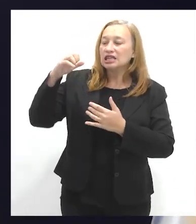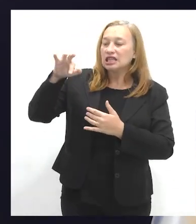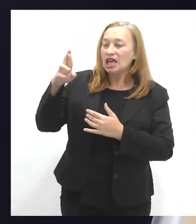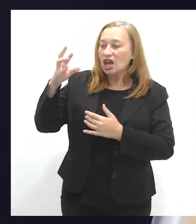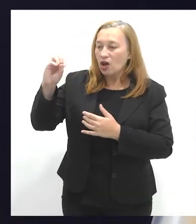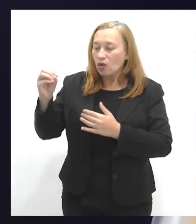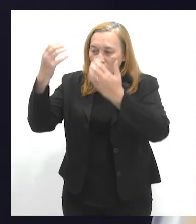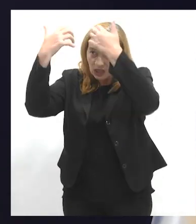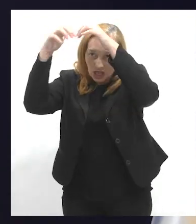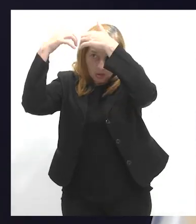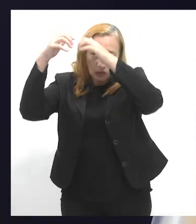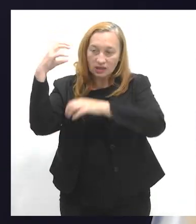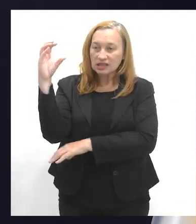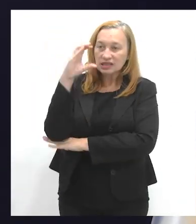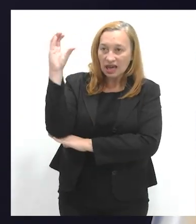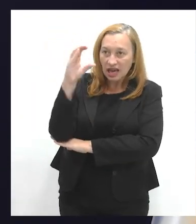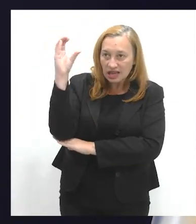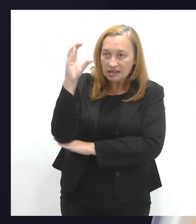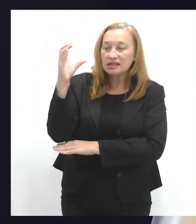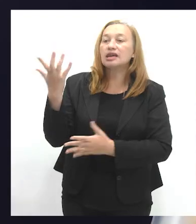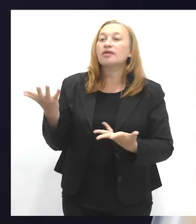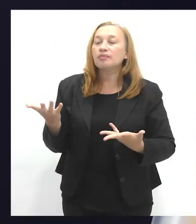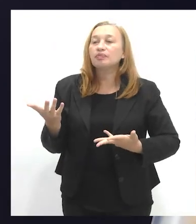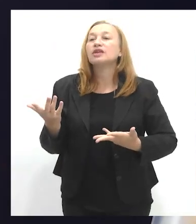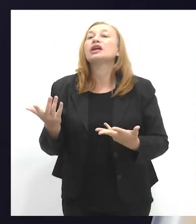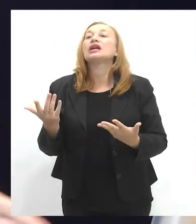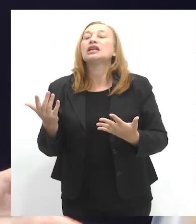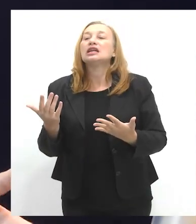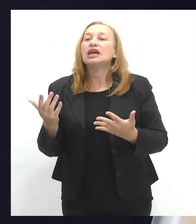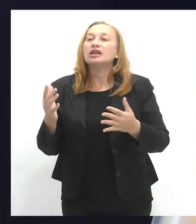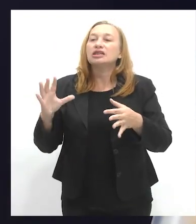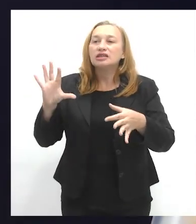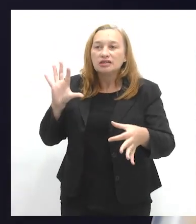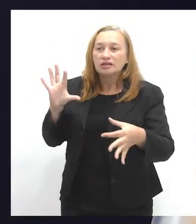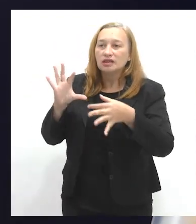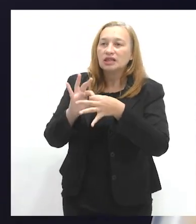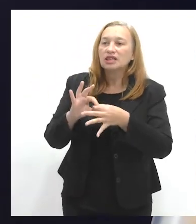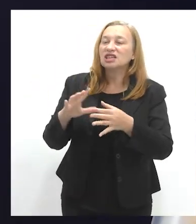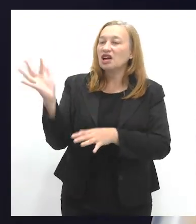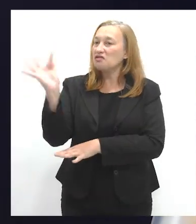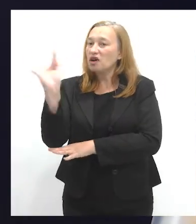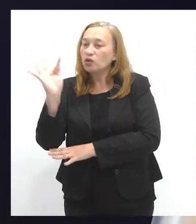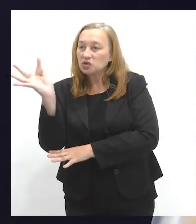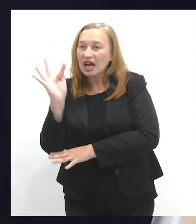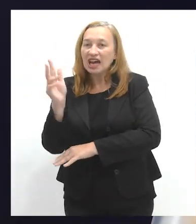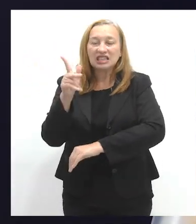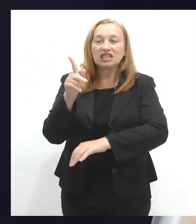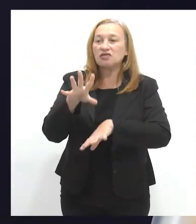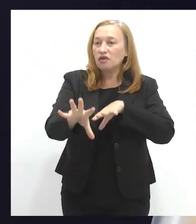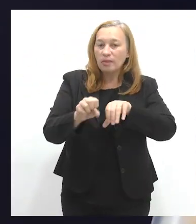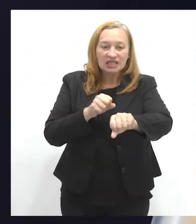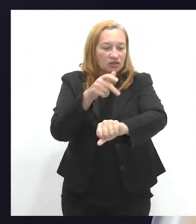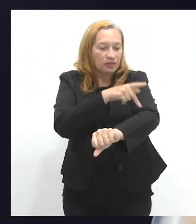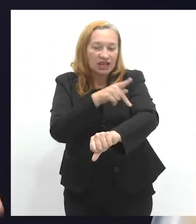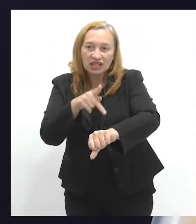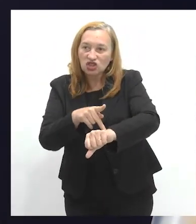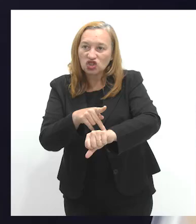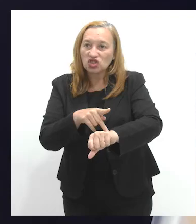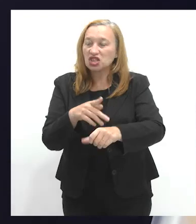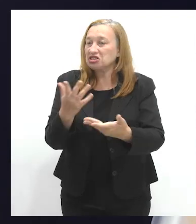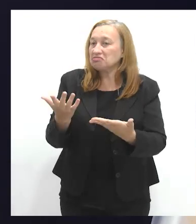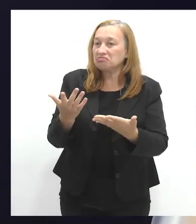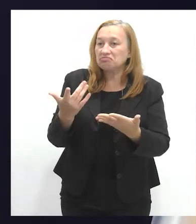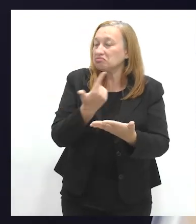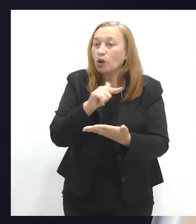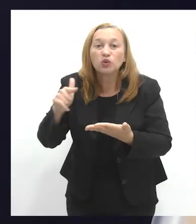de desenvolvimento infantil, e isso não é visto. Nós não temos isso nem nas faculdades, nas formações de pedagogia, nas